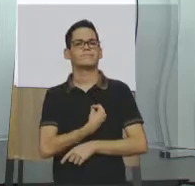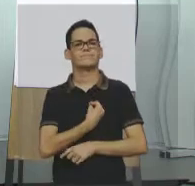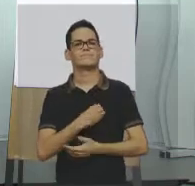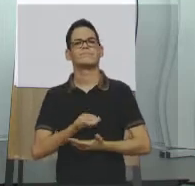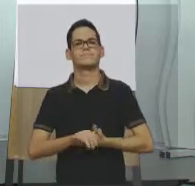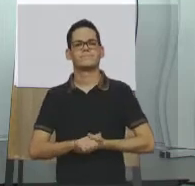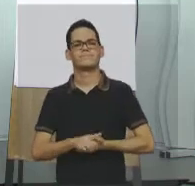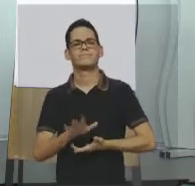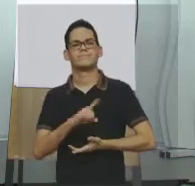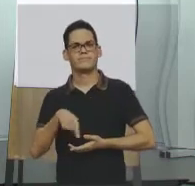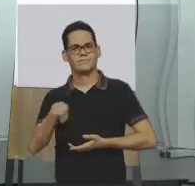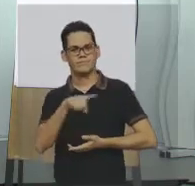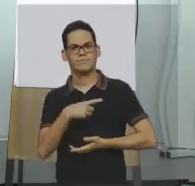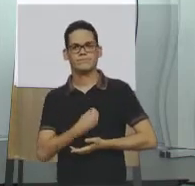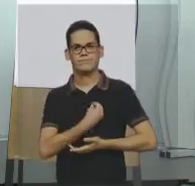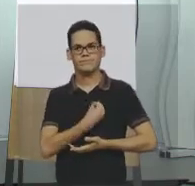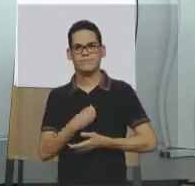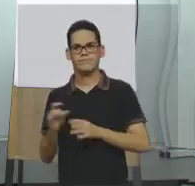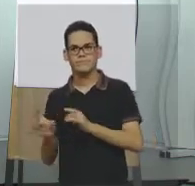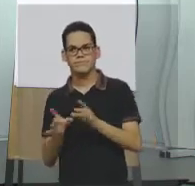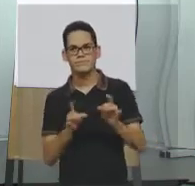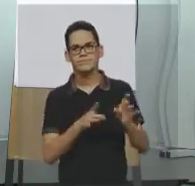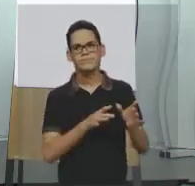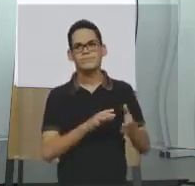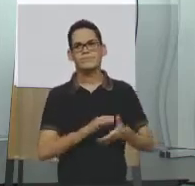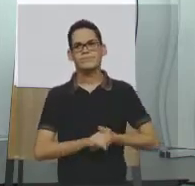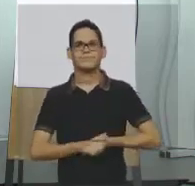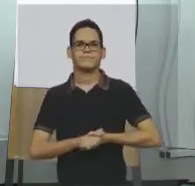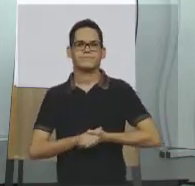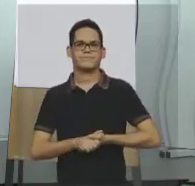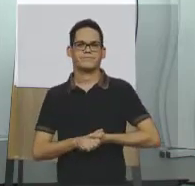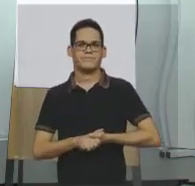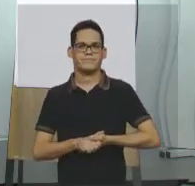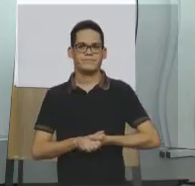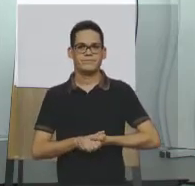onde a gente mora, para o nosso dia a dia.